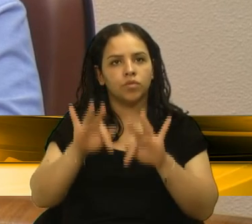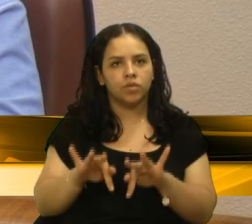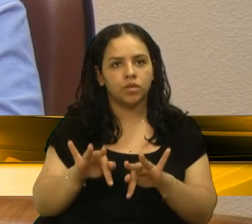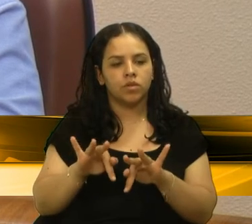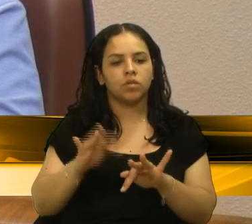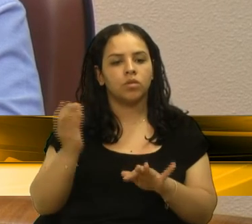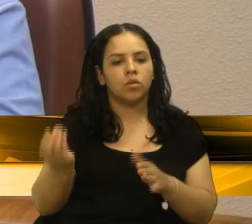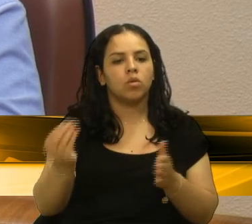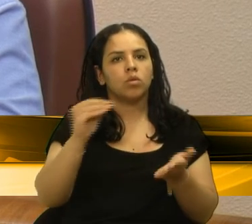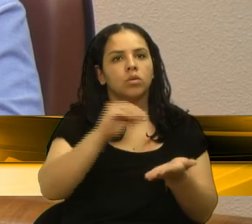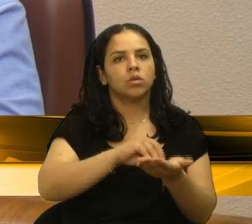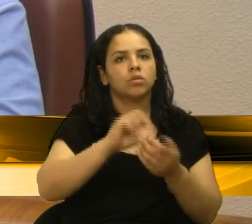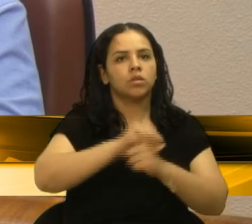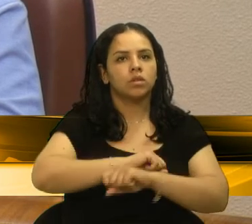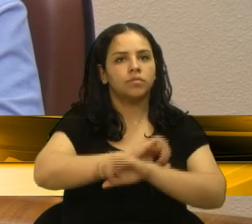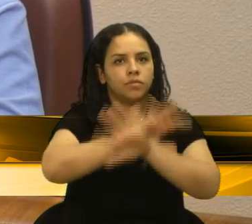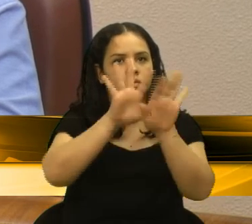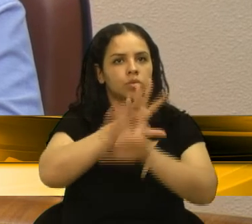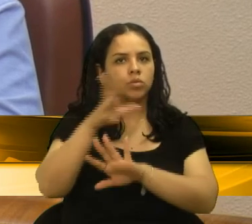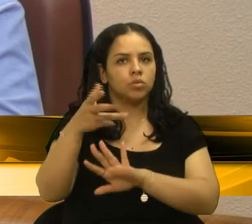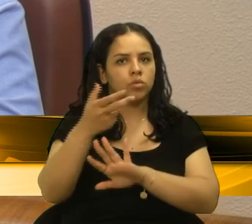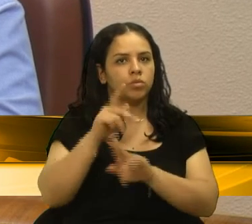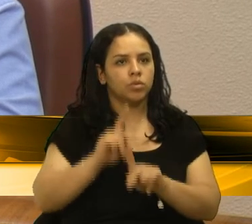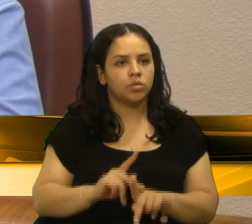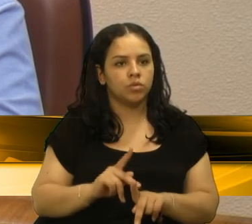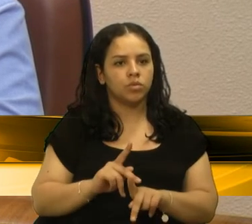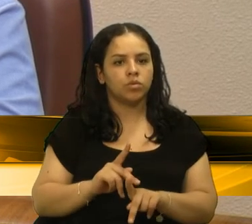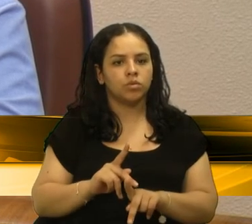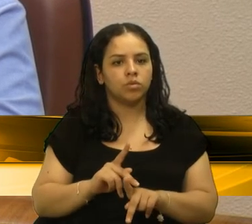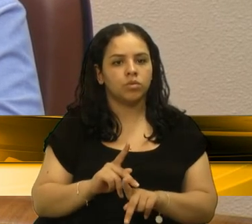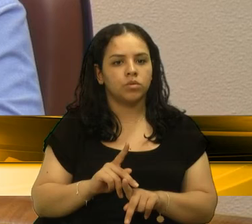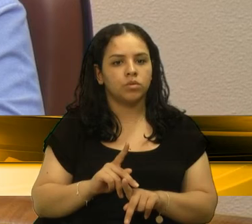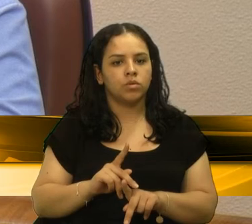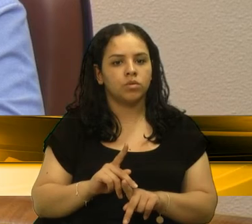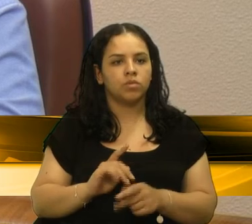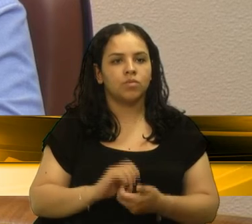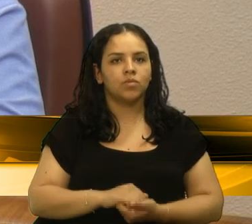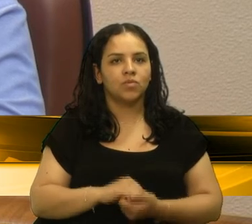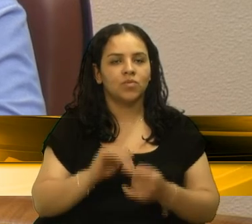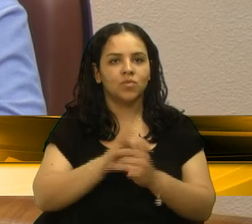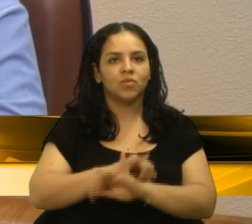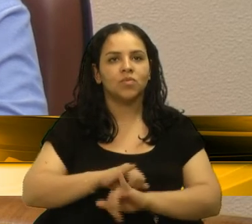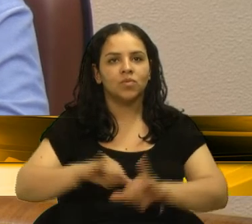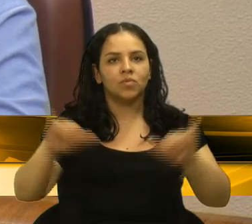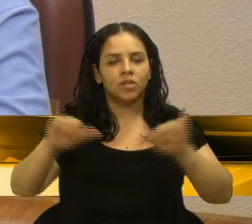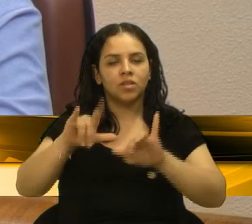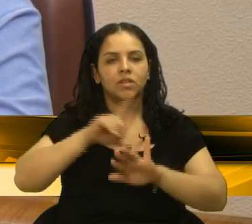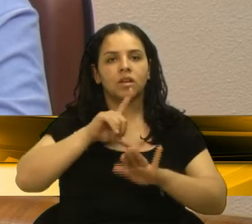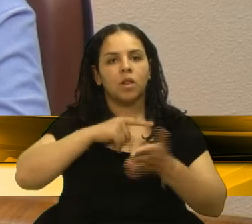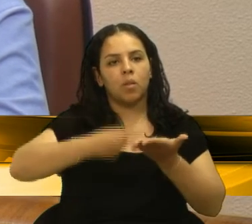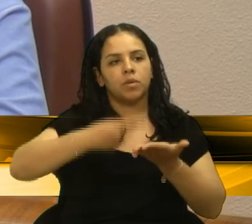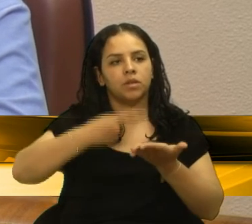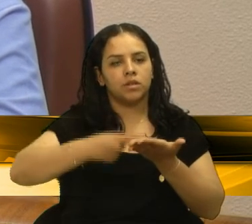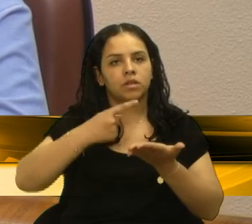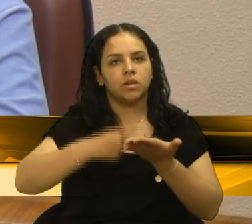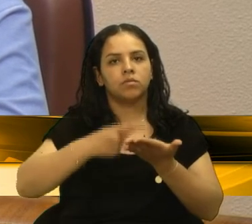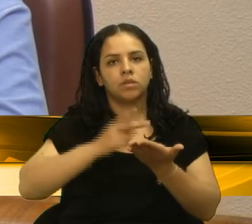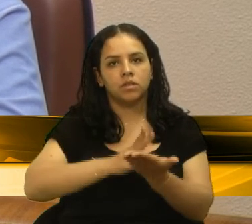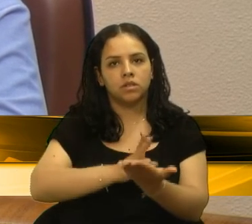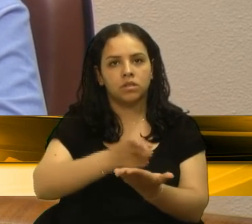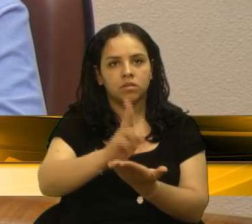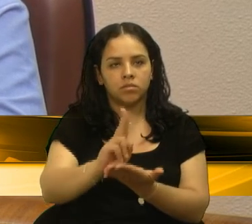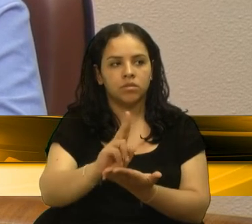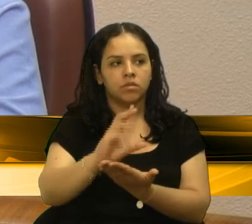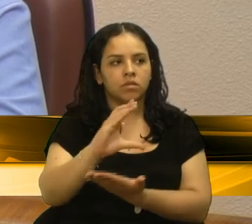forma transparente todos as nossas ações, as nossas dificuldades, mas sempre cumprindo com aquilo que foi estabelecido sempre. Doutora Cássia